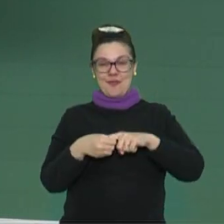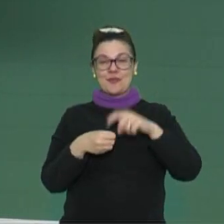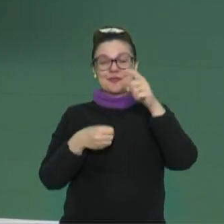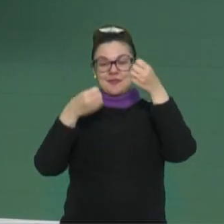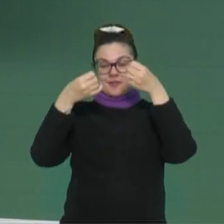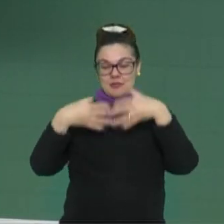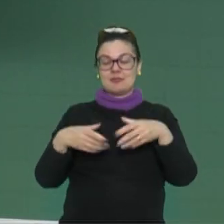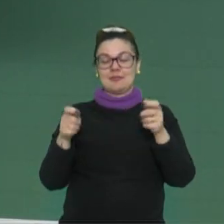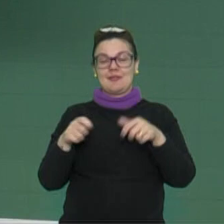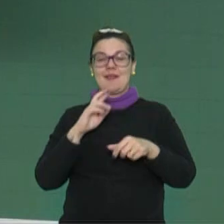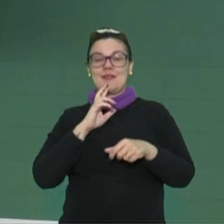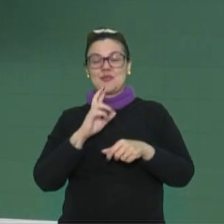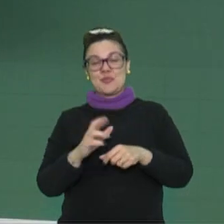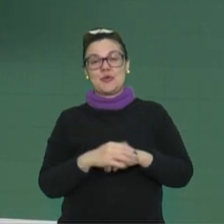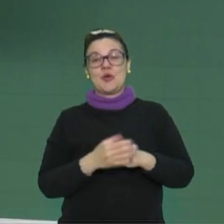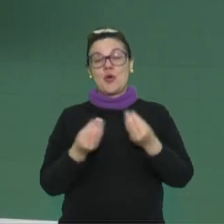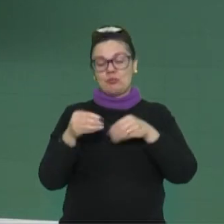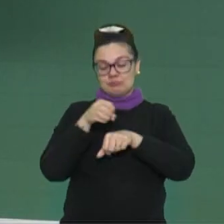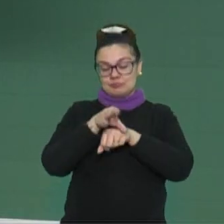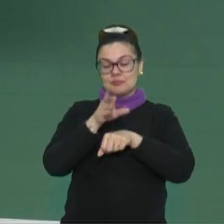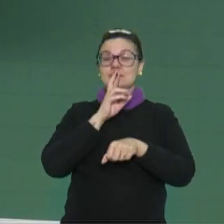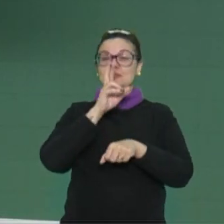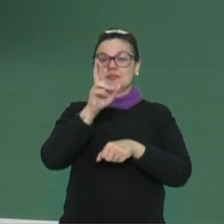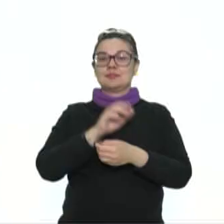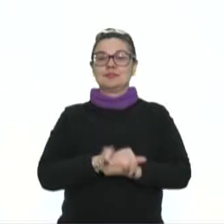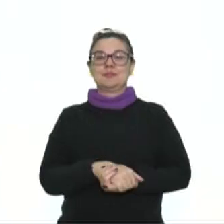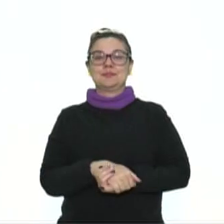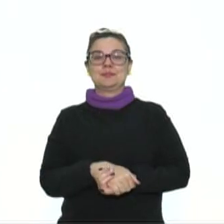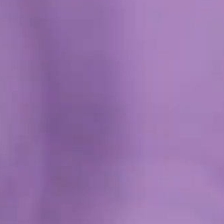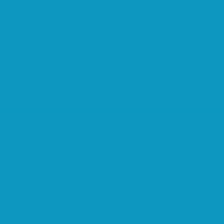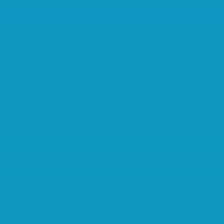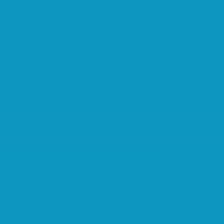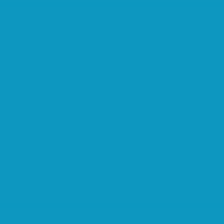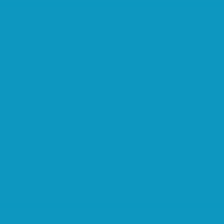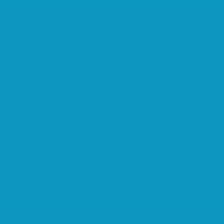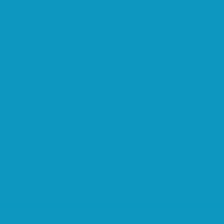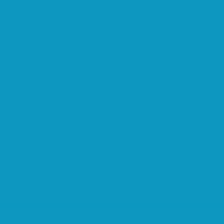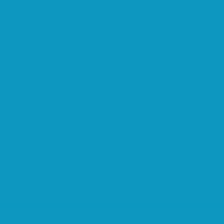com uma possível resposta ou com uma orientação dessa resposta.